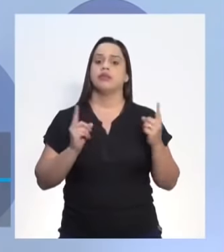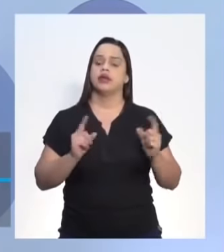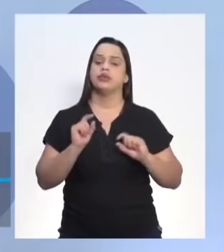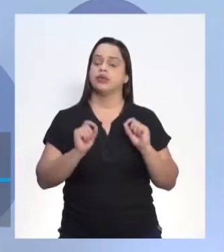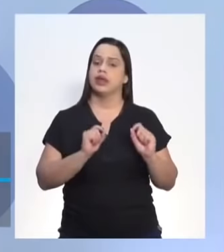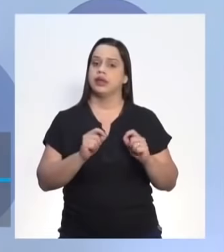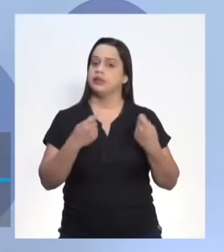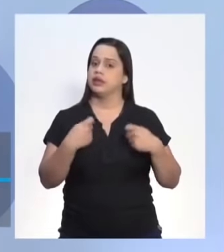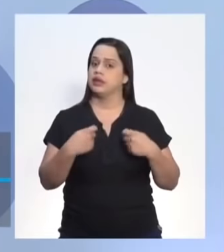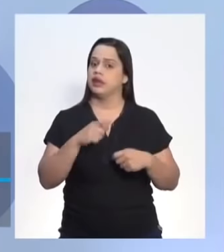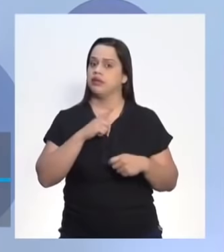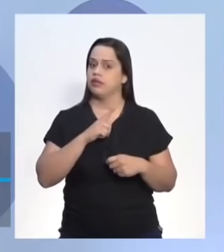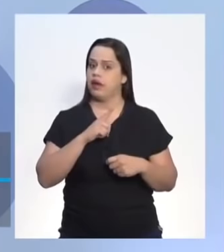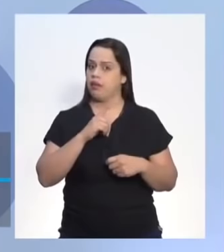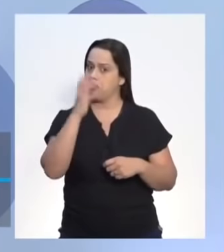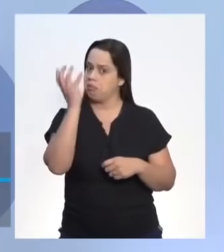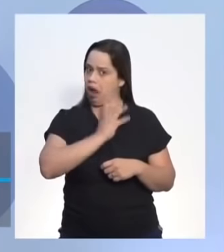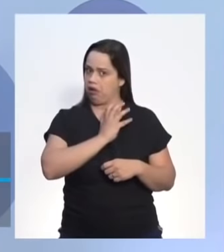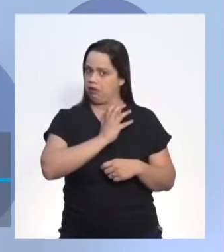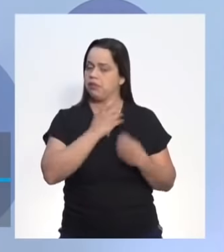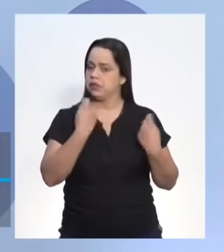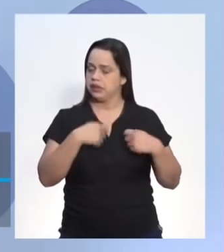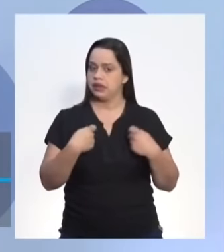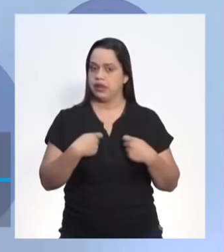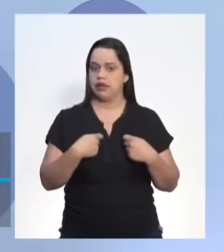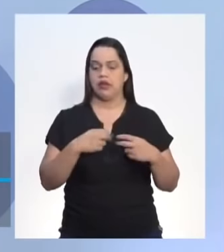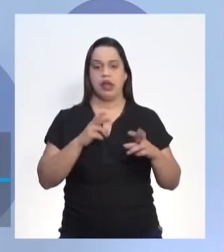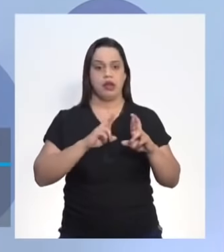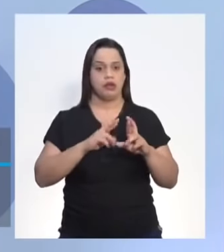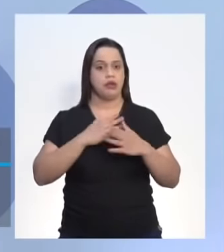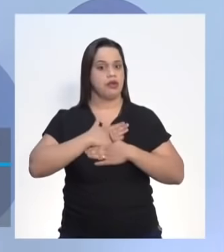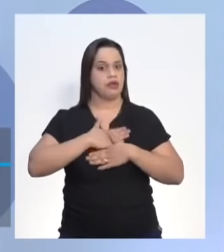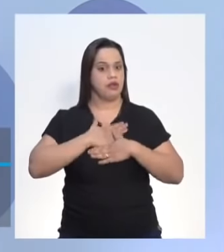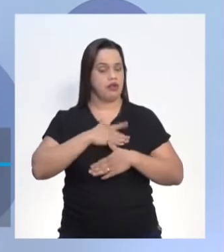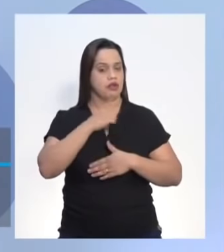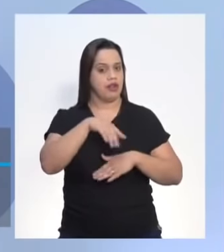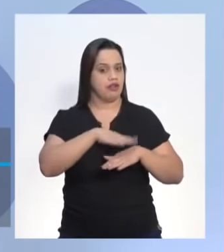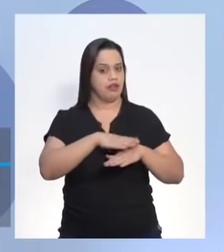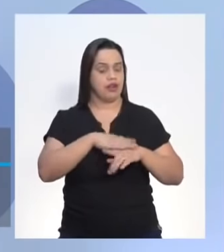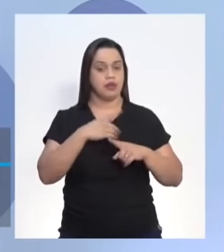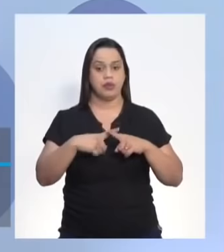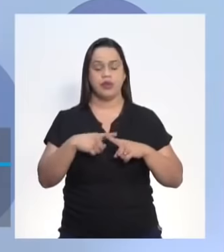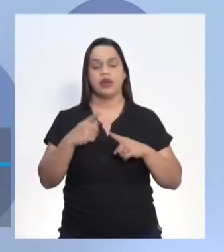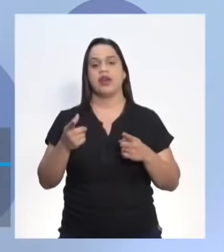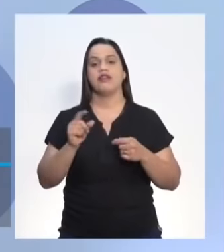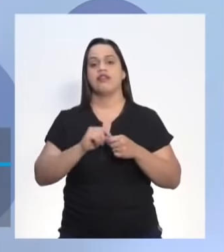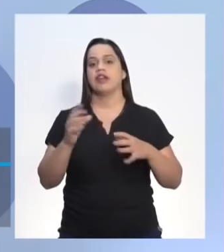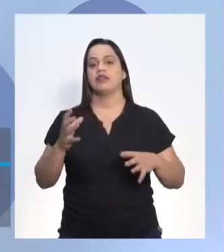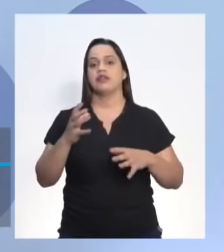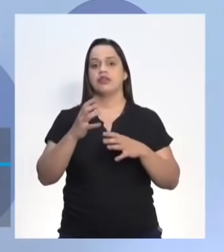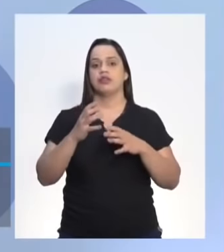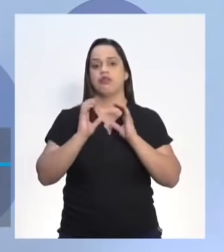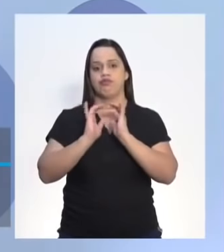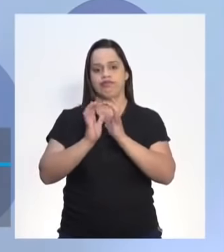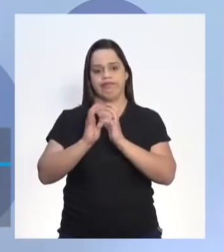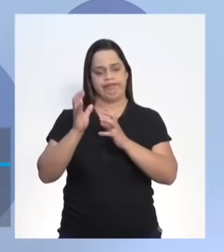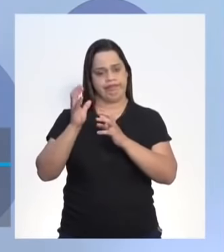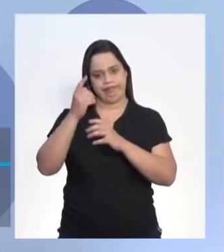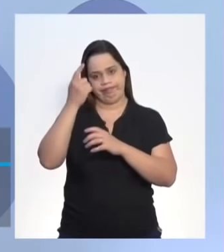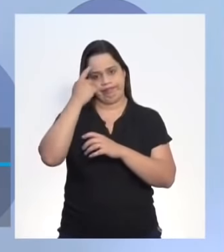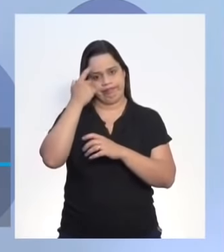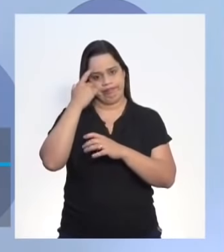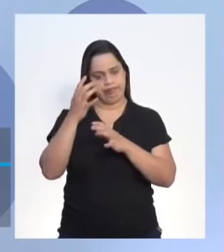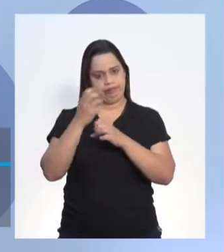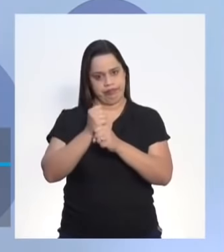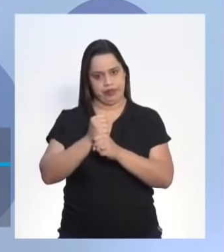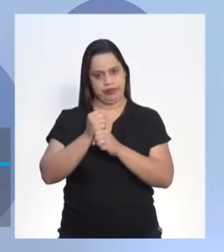ele deveria ter ficado bravo. Espero que gostem do que ele fez. No caso, foi feito um cálculo mental aqui, né? Ele elaborou um